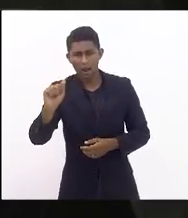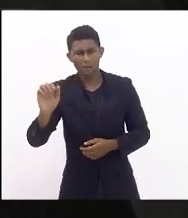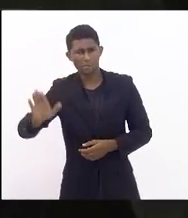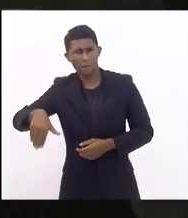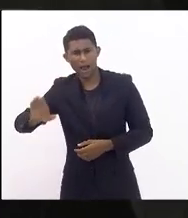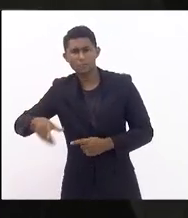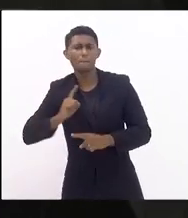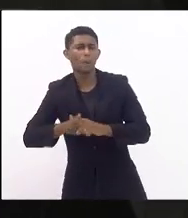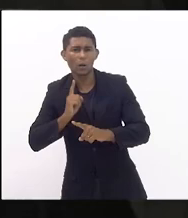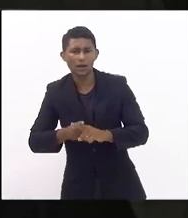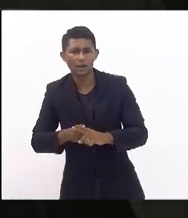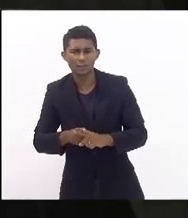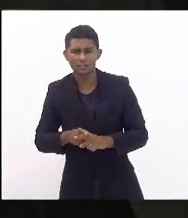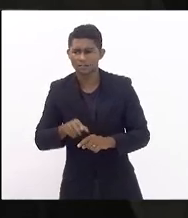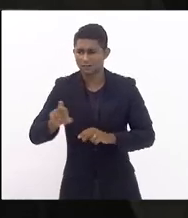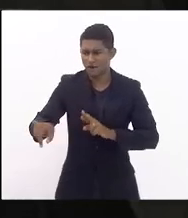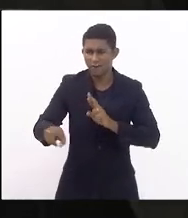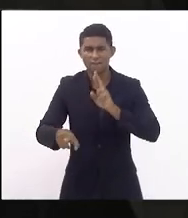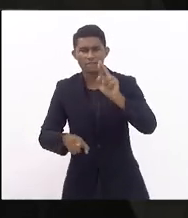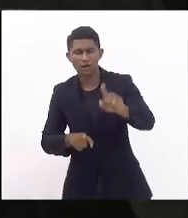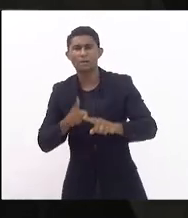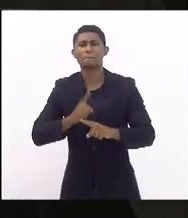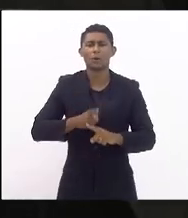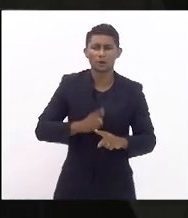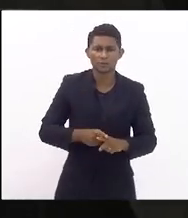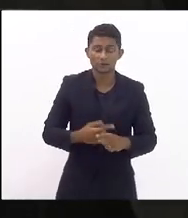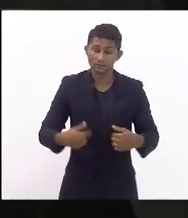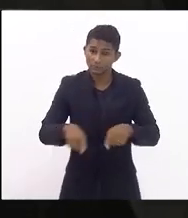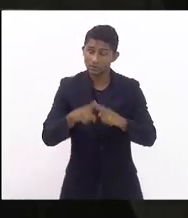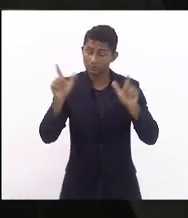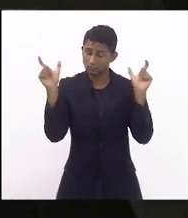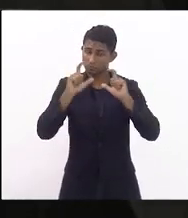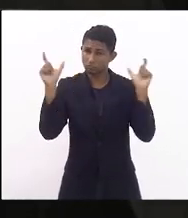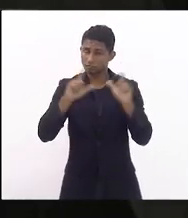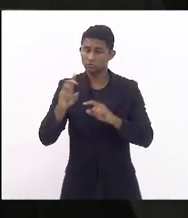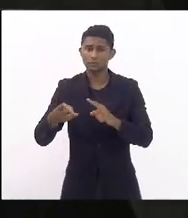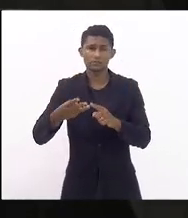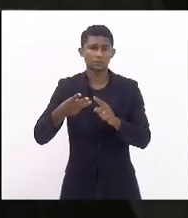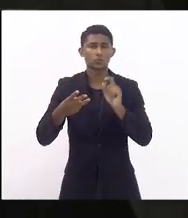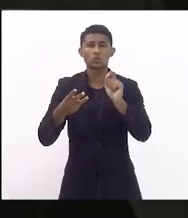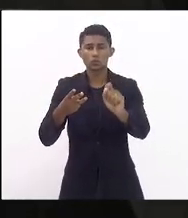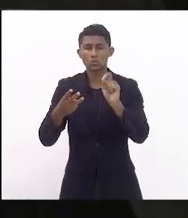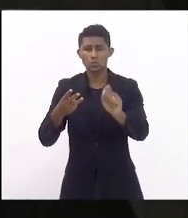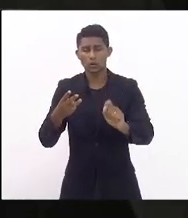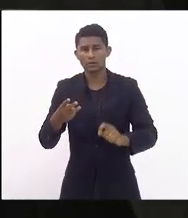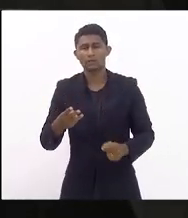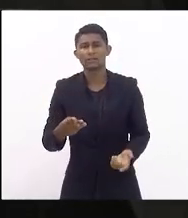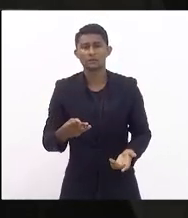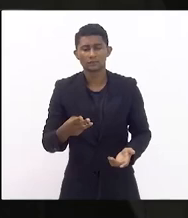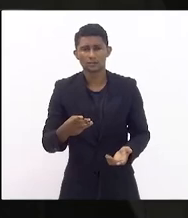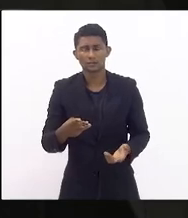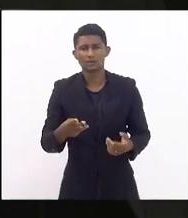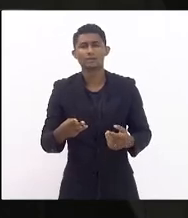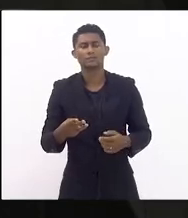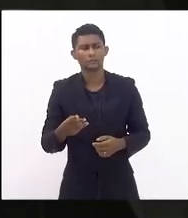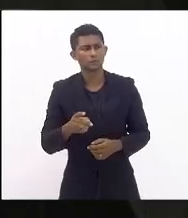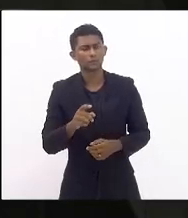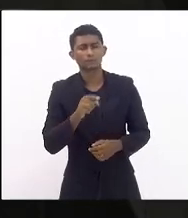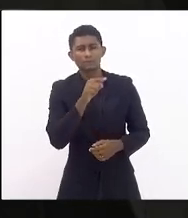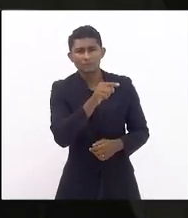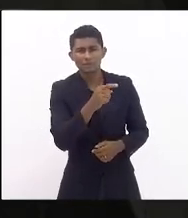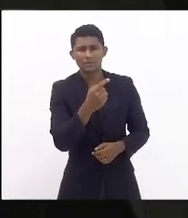muito inferior? Chama atenção ainda um fato absolutamente surpreendente. A concessão é